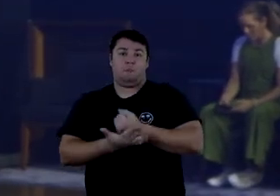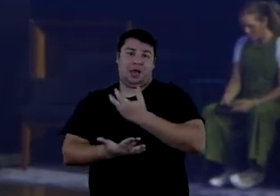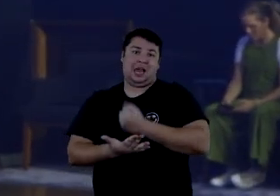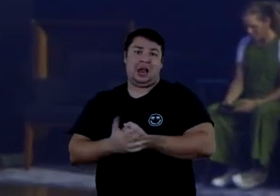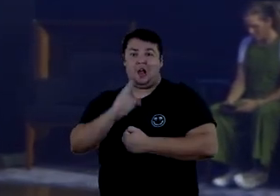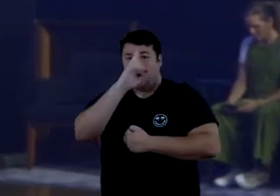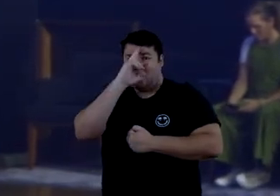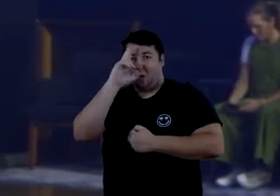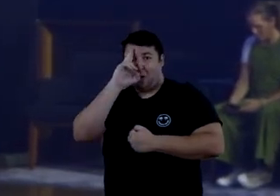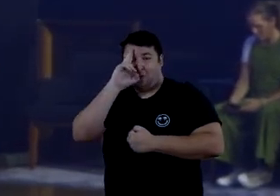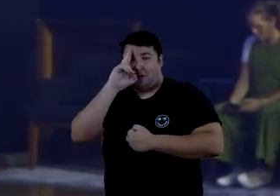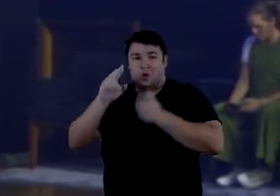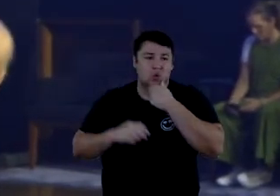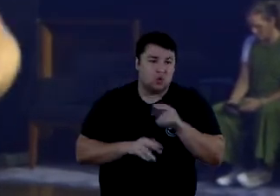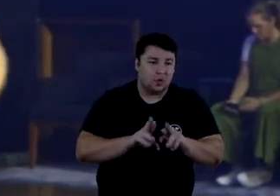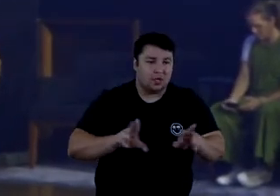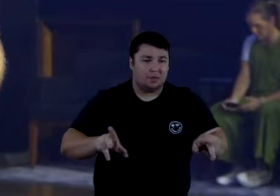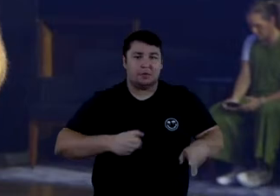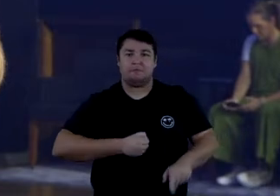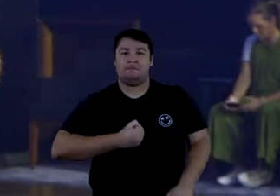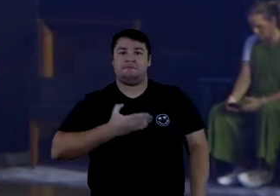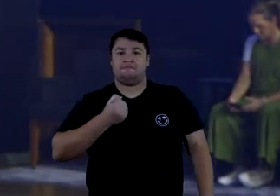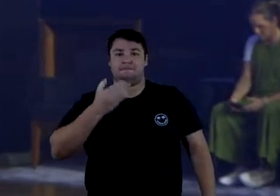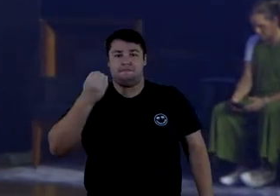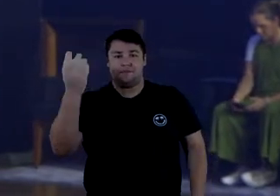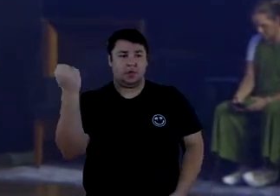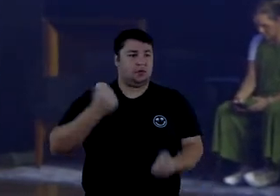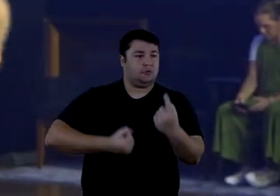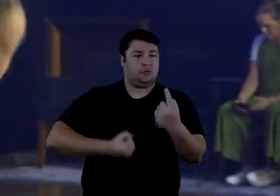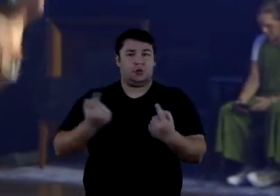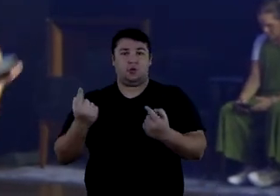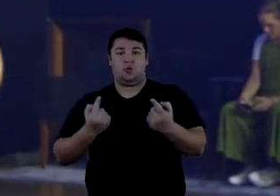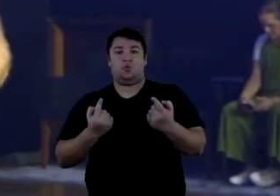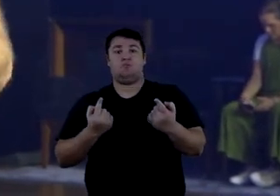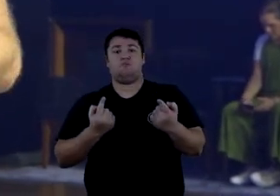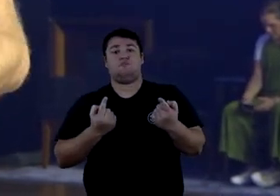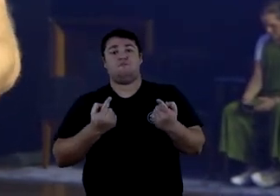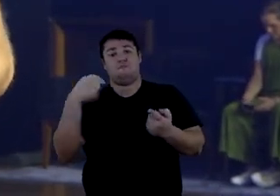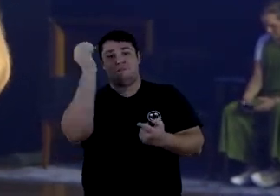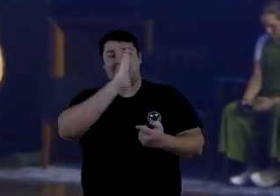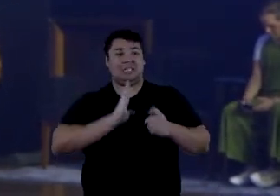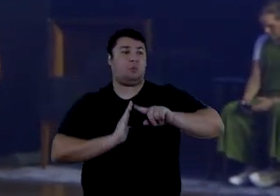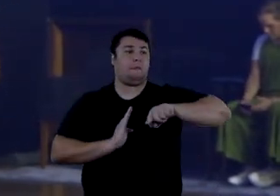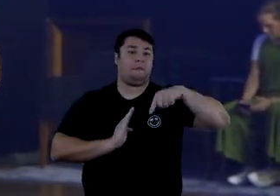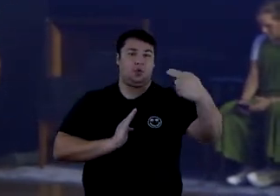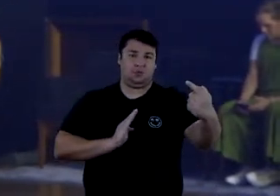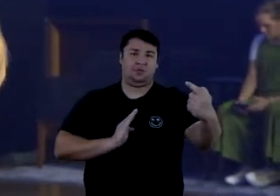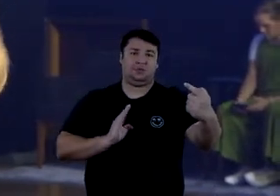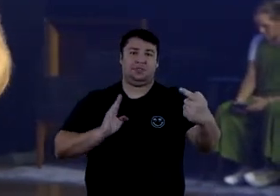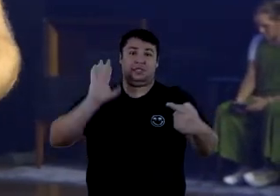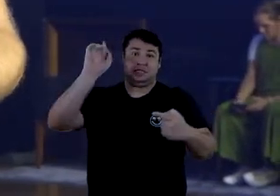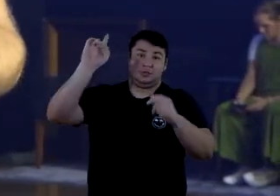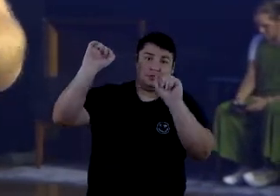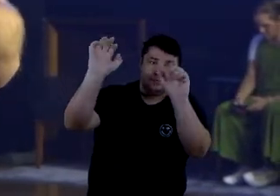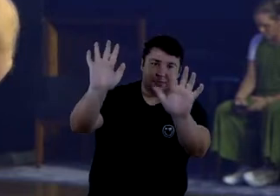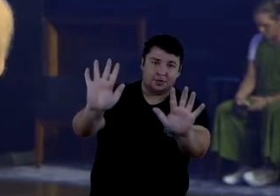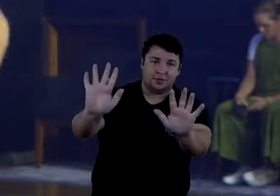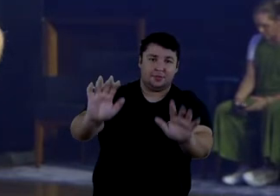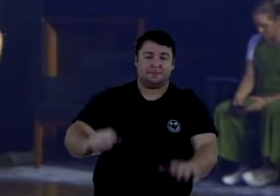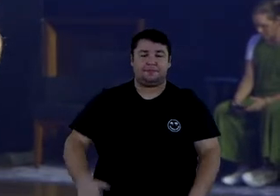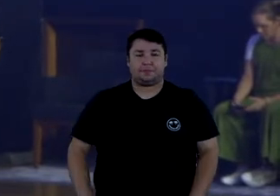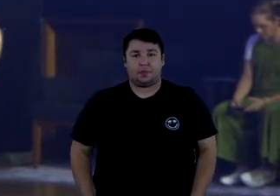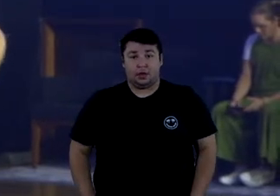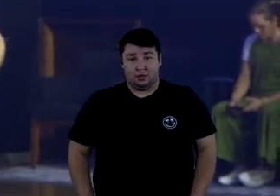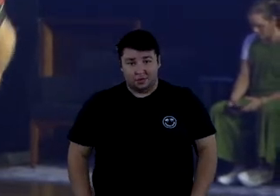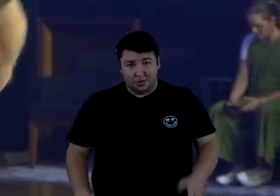aplicativos, os irmãos que estão em viagem, alguns fora do Brasil que já deram um oi aqui. Então que Deus abençoe, que seja